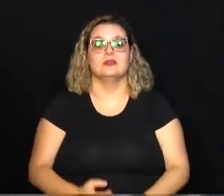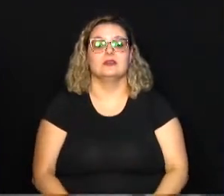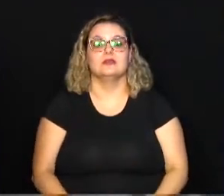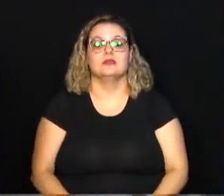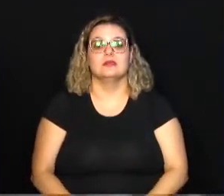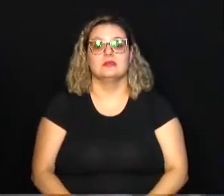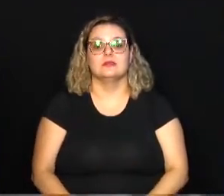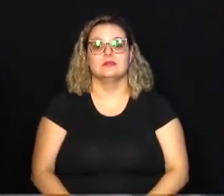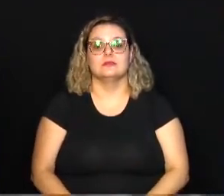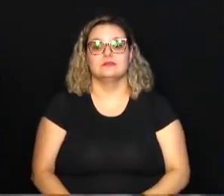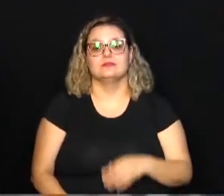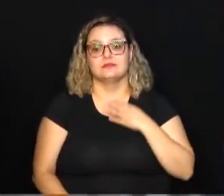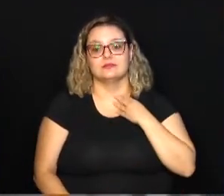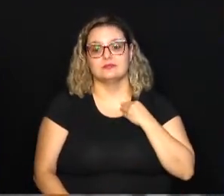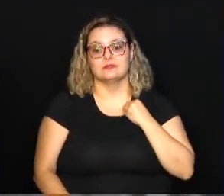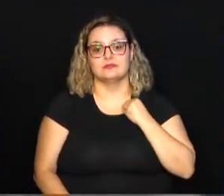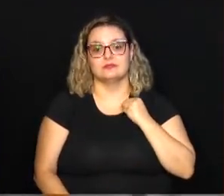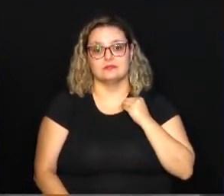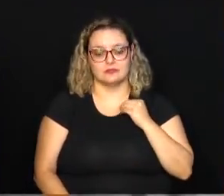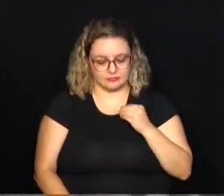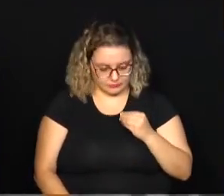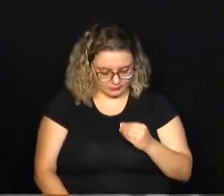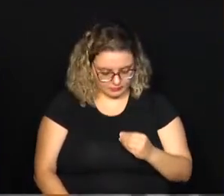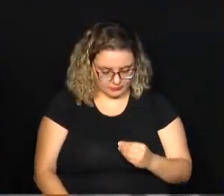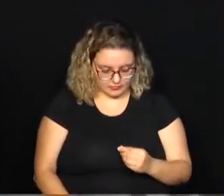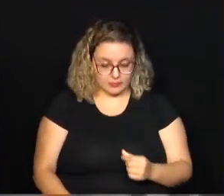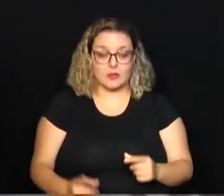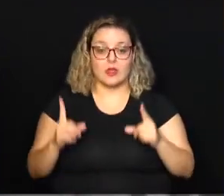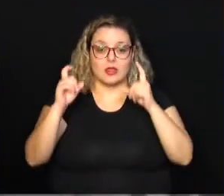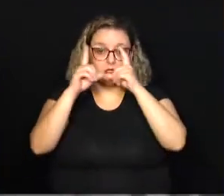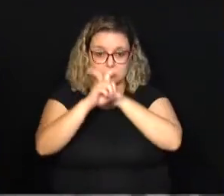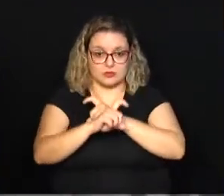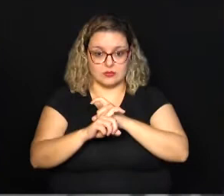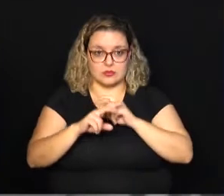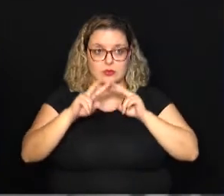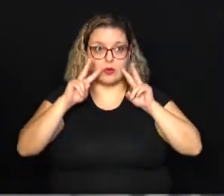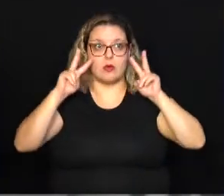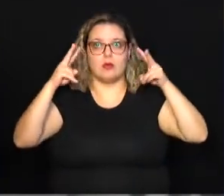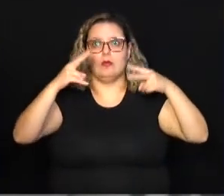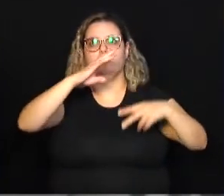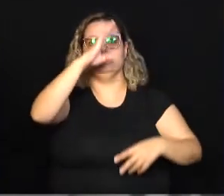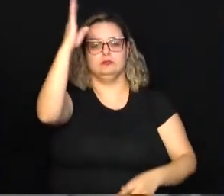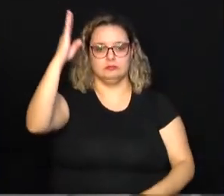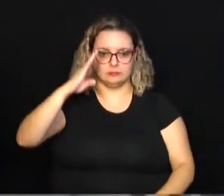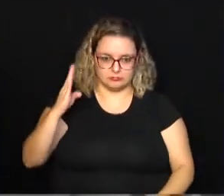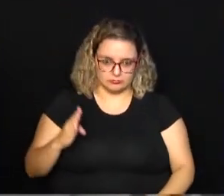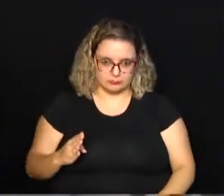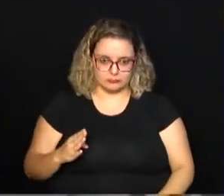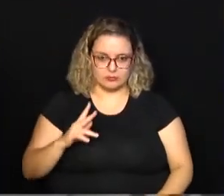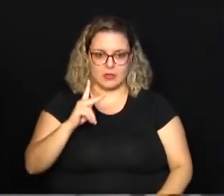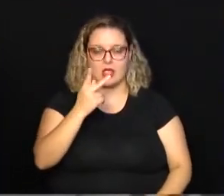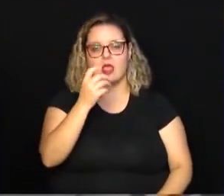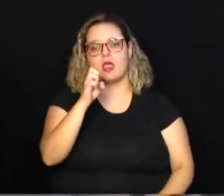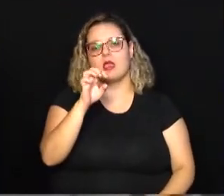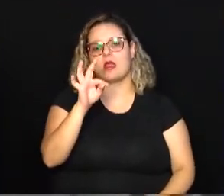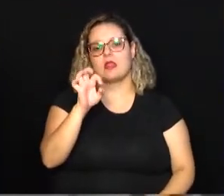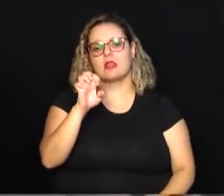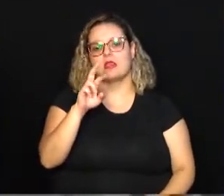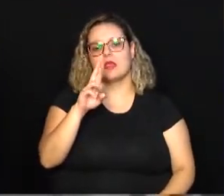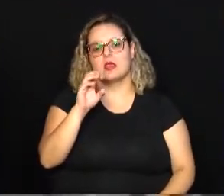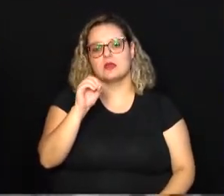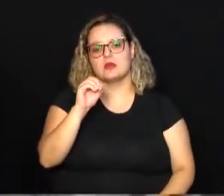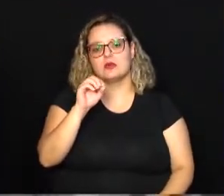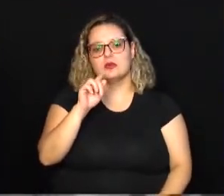É muito complicado. Olhando o Brasil como um todo, é altamente heterogêneo esse país aqui. O Estado de São